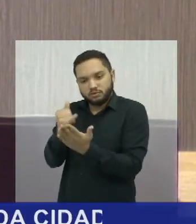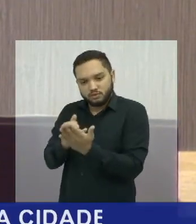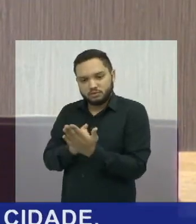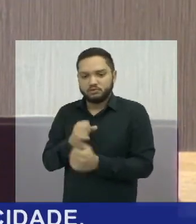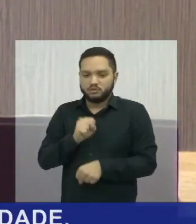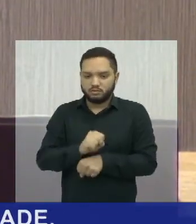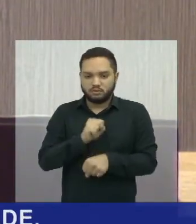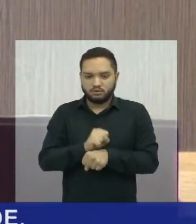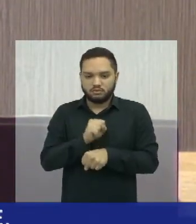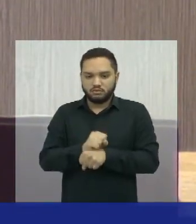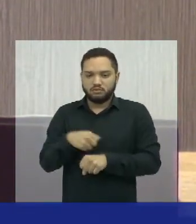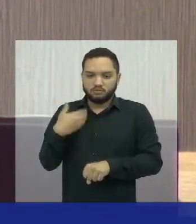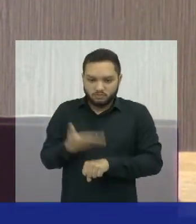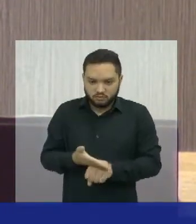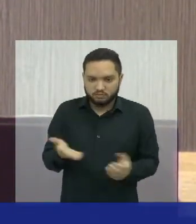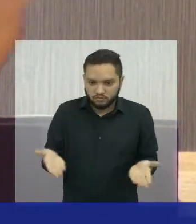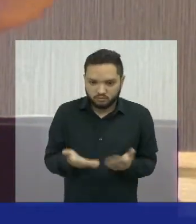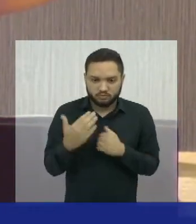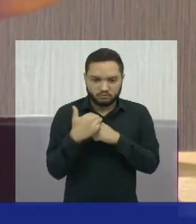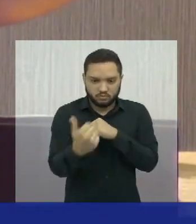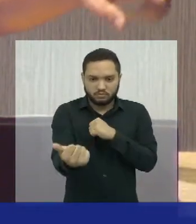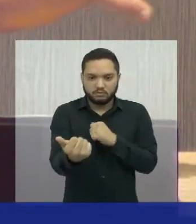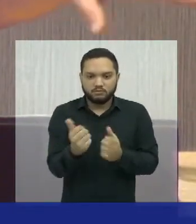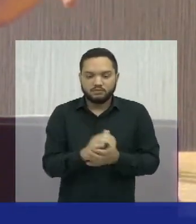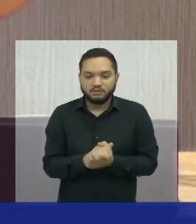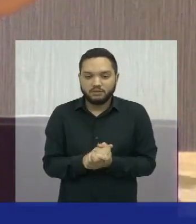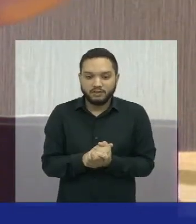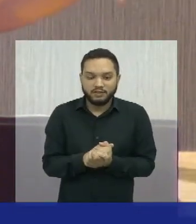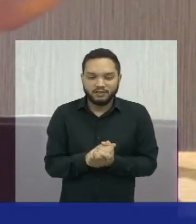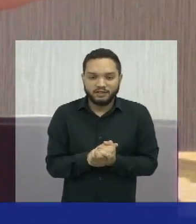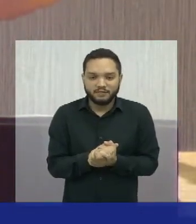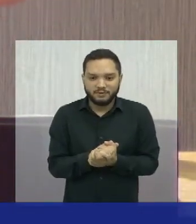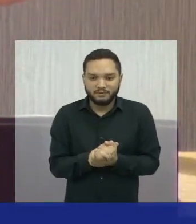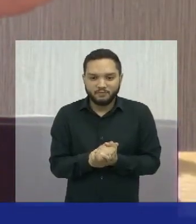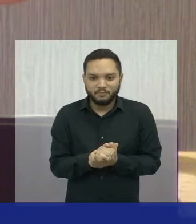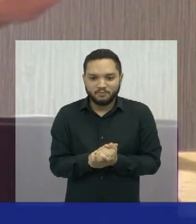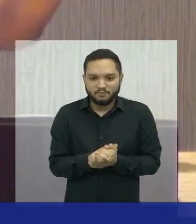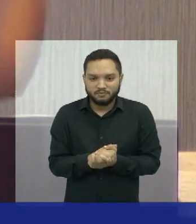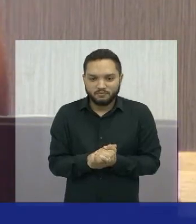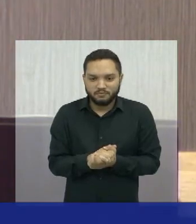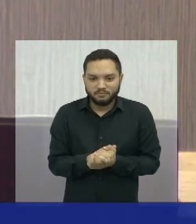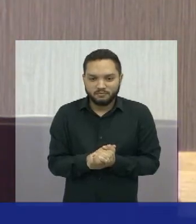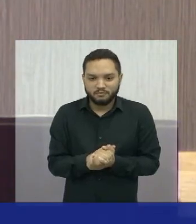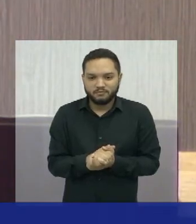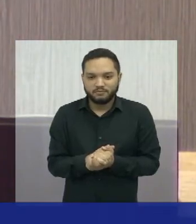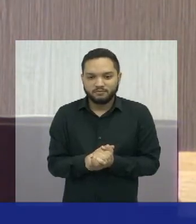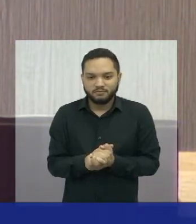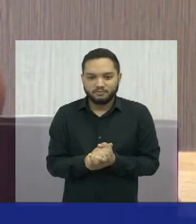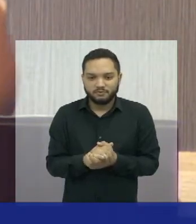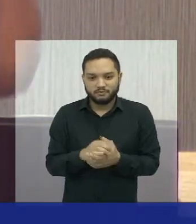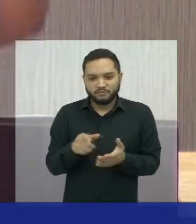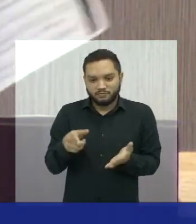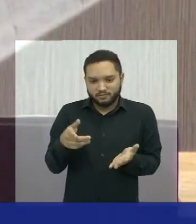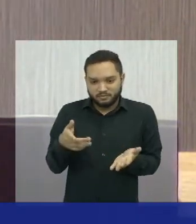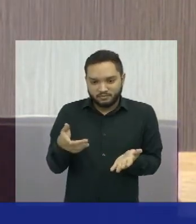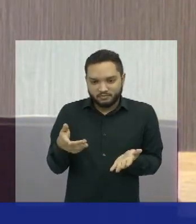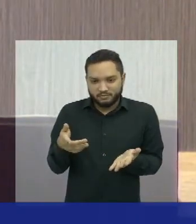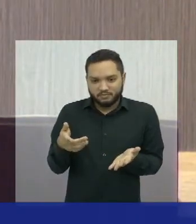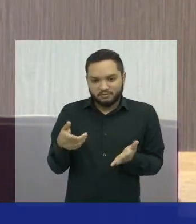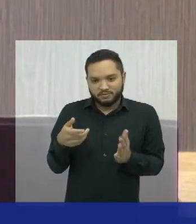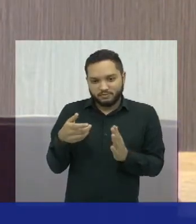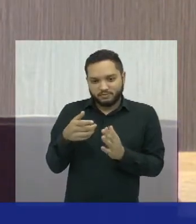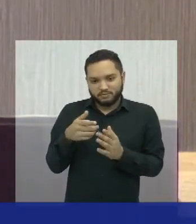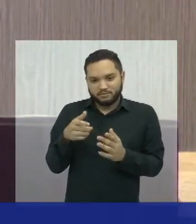esperei até a hora que me chamasse. Por isso que não estou representando ninguém, só a senhora Maria de Lourdes Macário. Mas estou representando esse